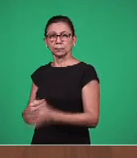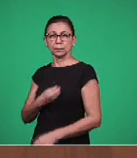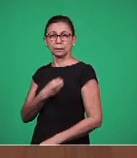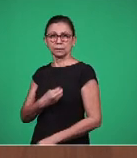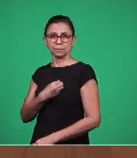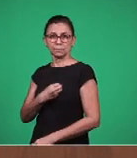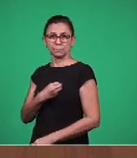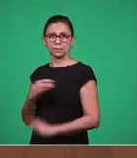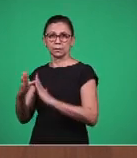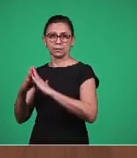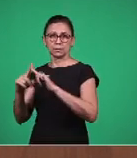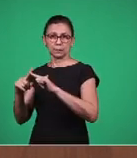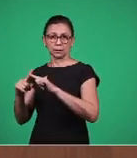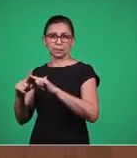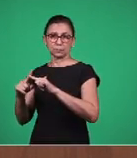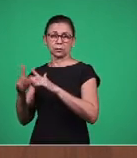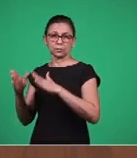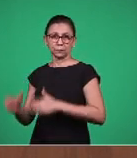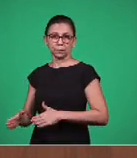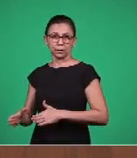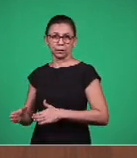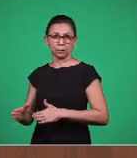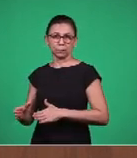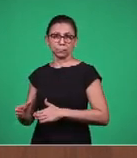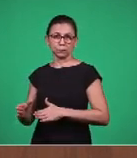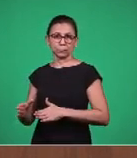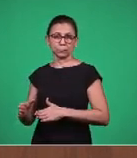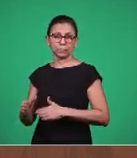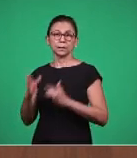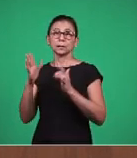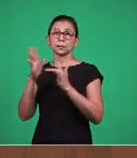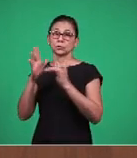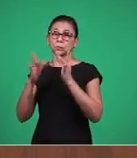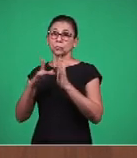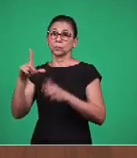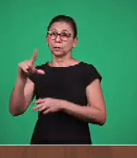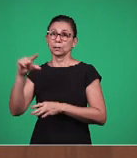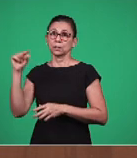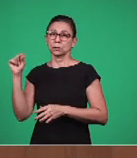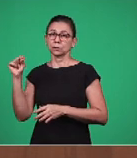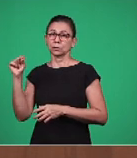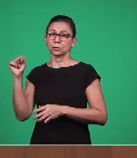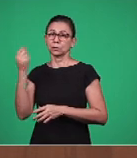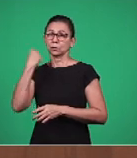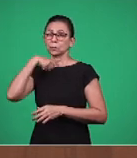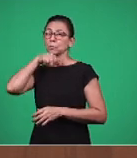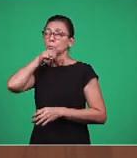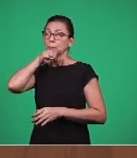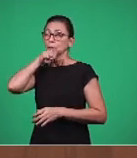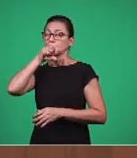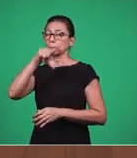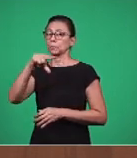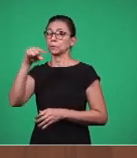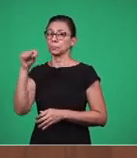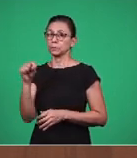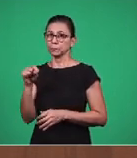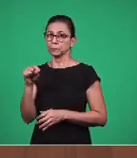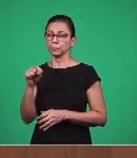chamados por Jesus. Eles foram escolhidos pelo Pai,